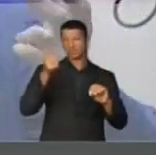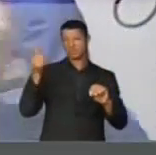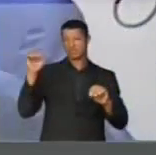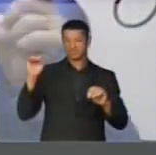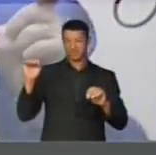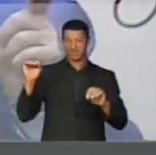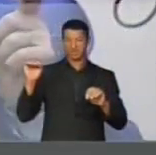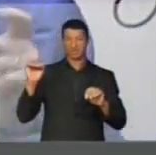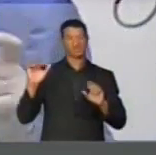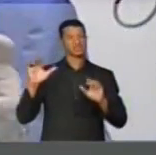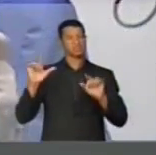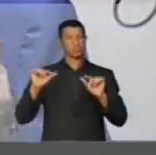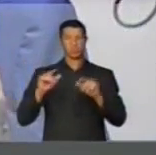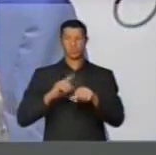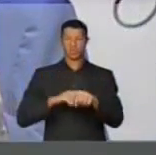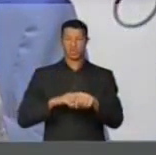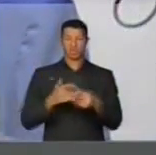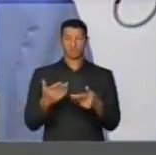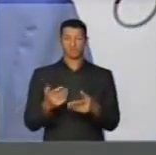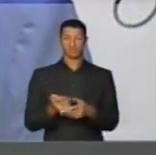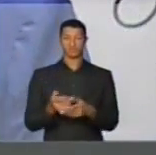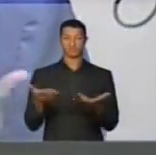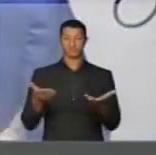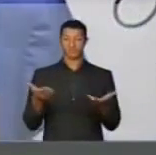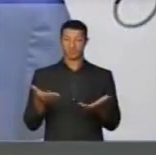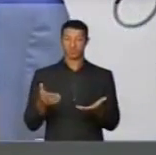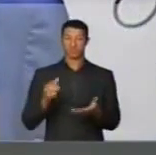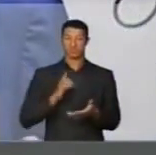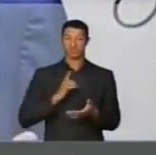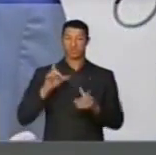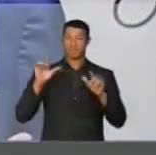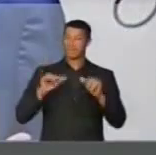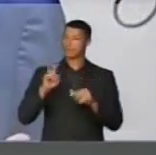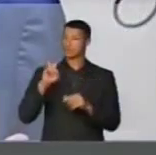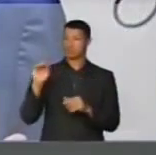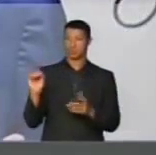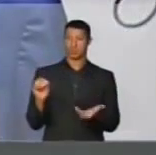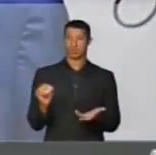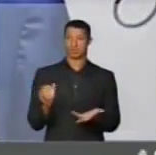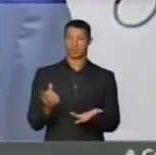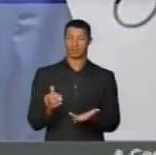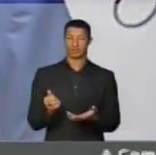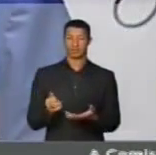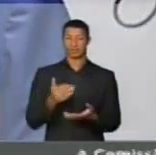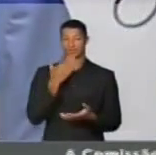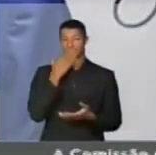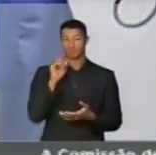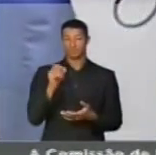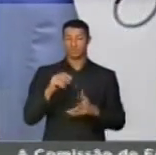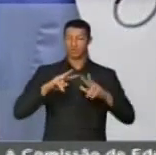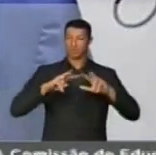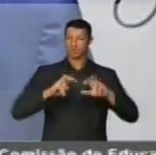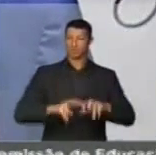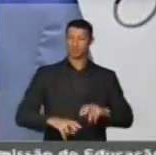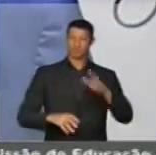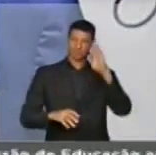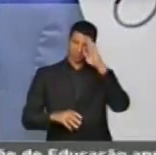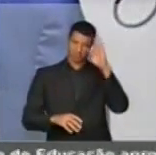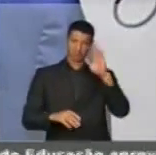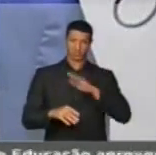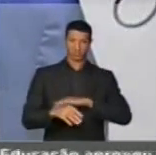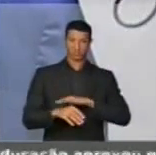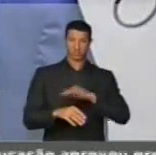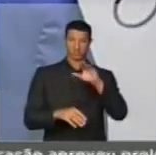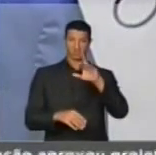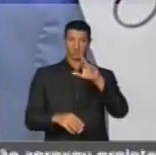110 por pouco tempo. Hoje está a menos de 50. De forma que o investimento, principalmente no momento